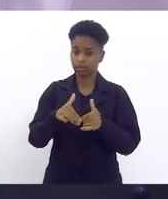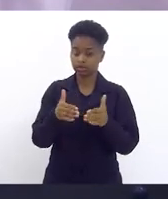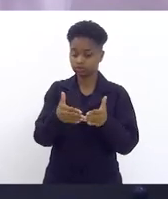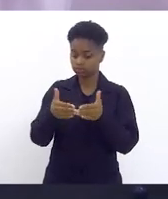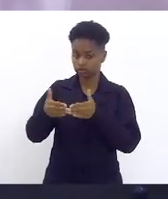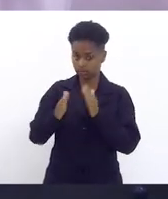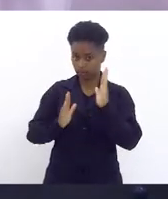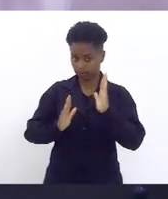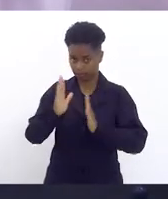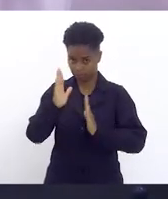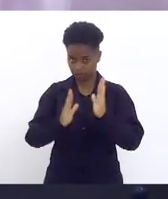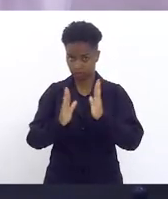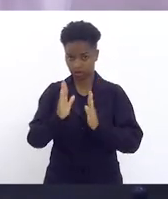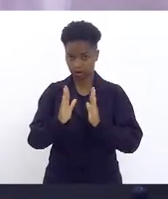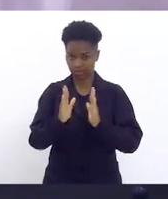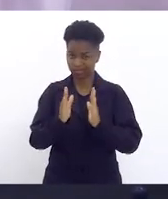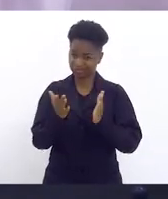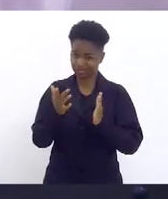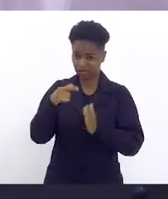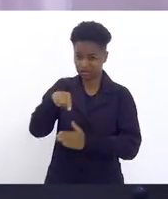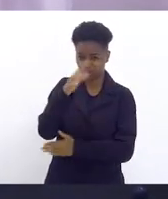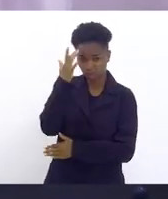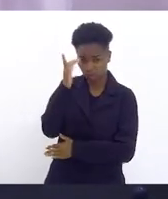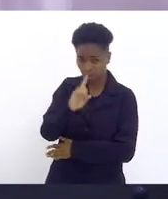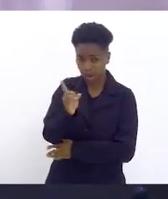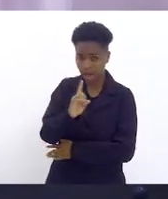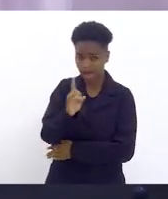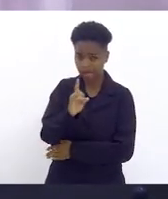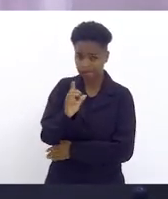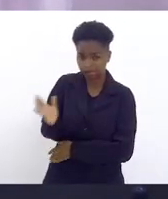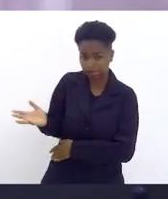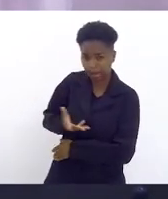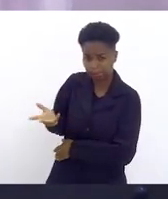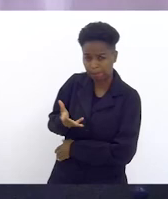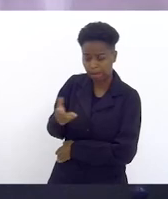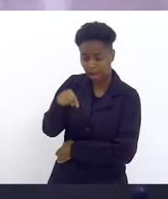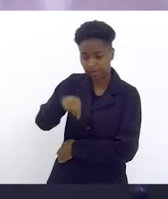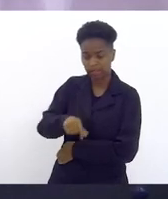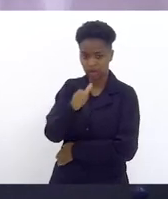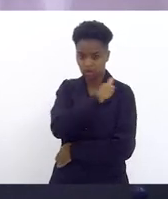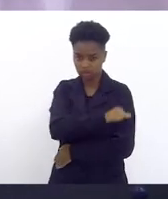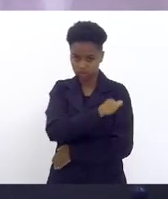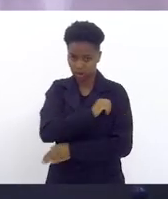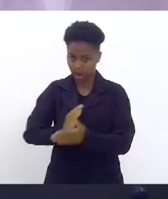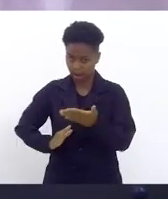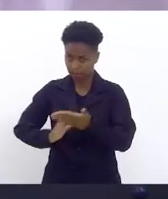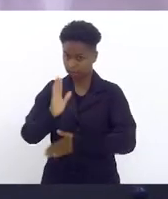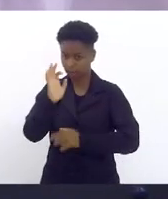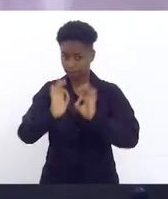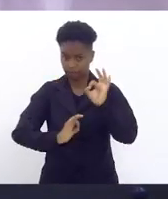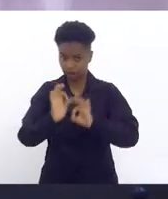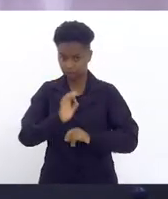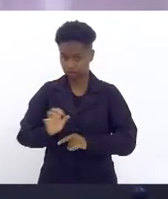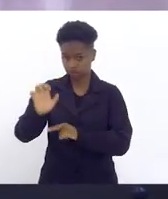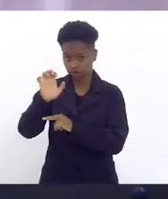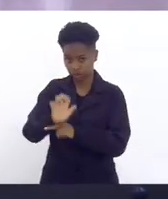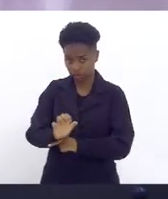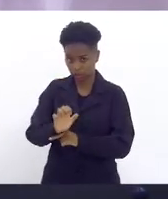prazos não seria precipitado da parte do Estado do Rio de Janeiro aprovar um plano estadual